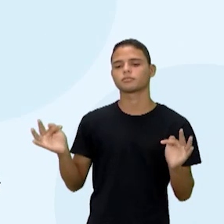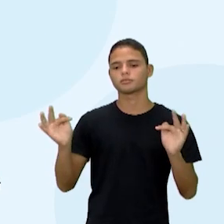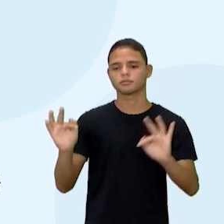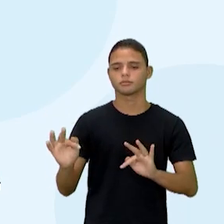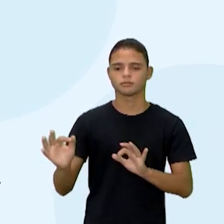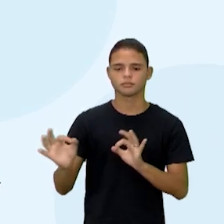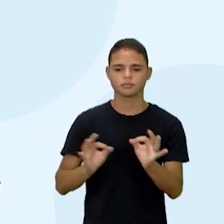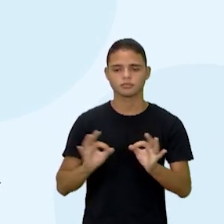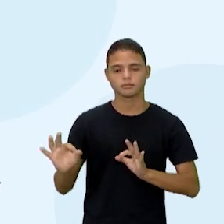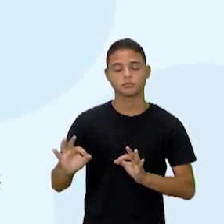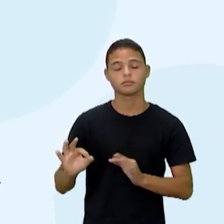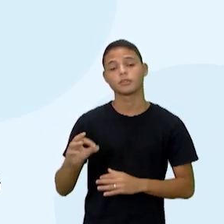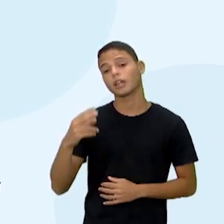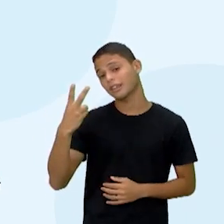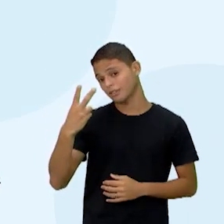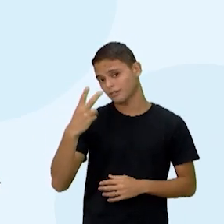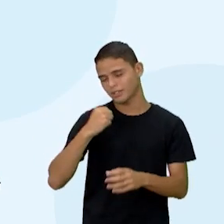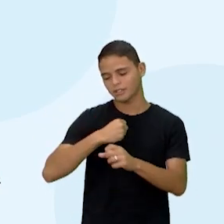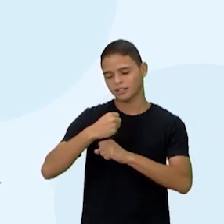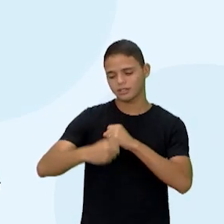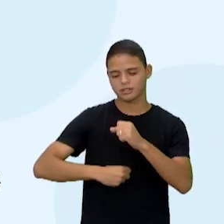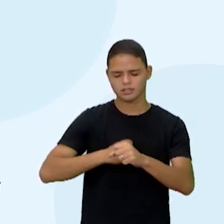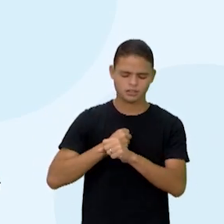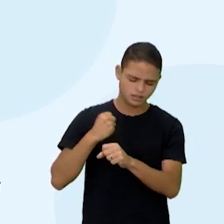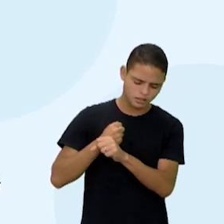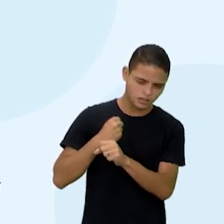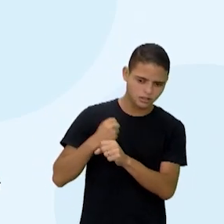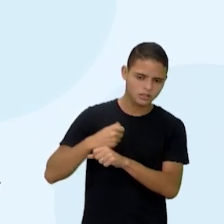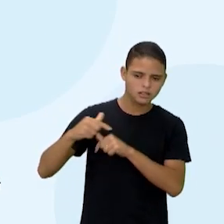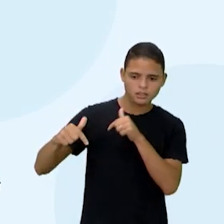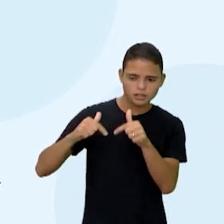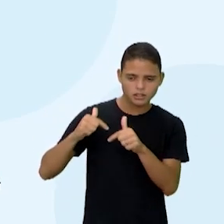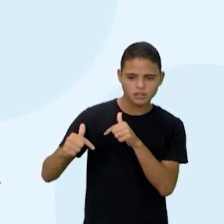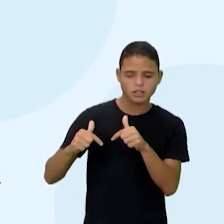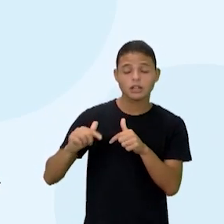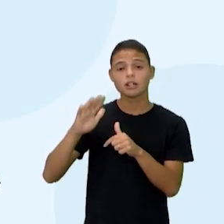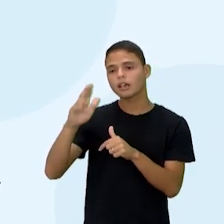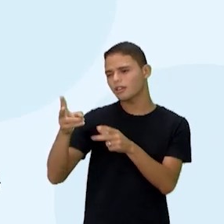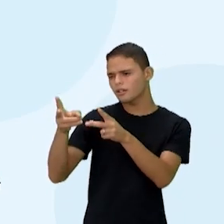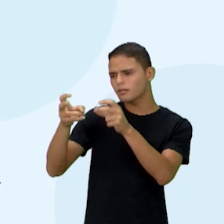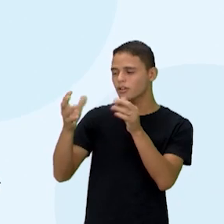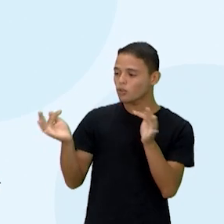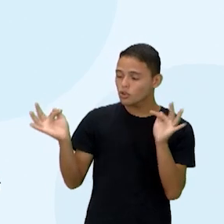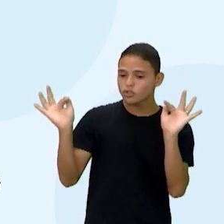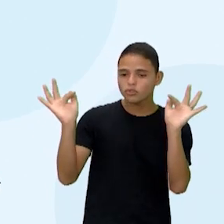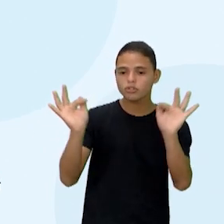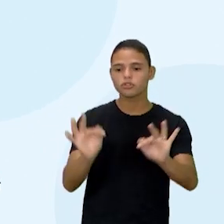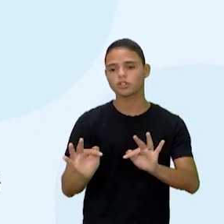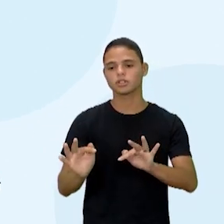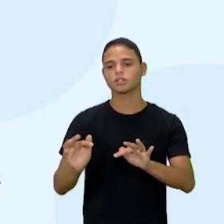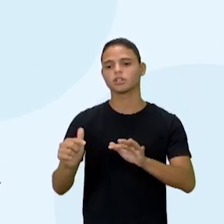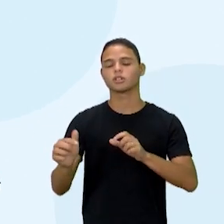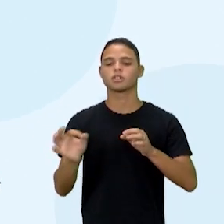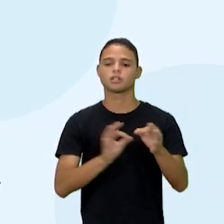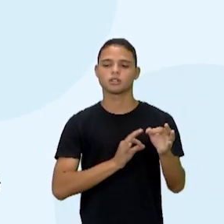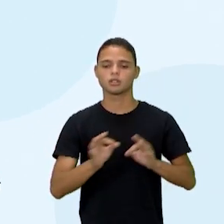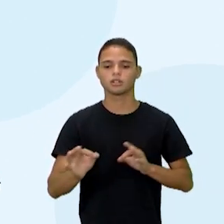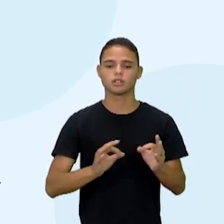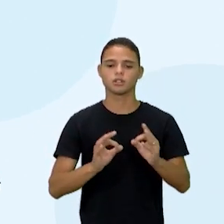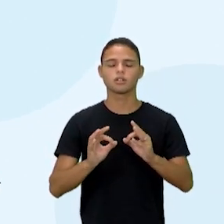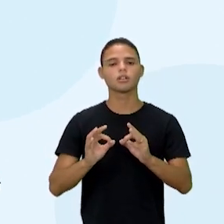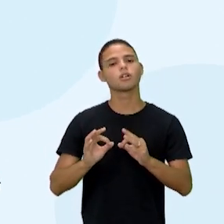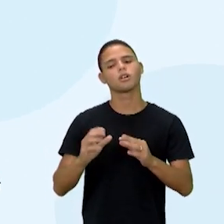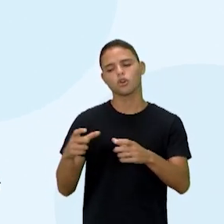fiquei 2 anos trabalhando nessa escola. A gente percebeu que no final do processo houve uma melhora das turmas com relação